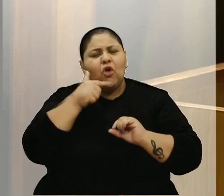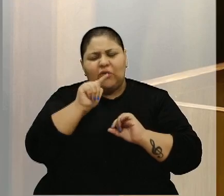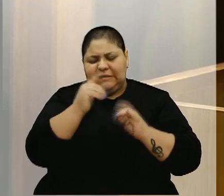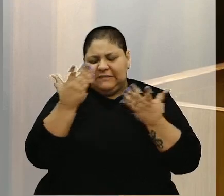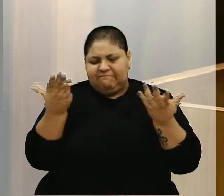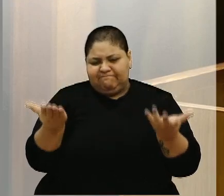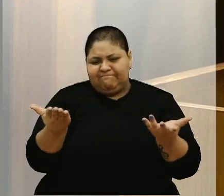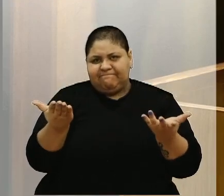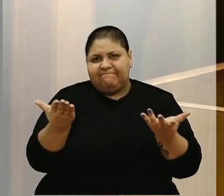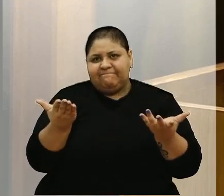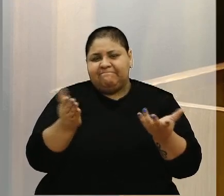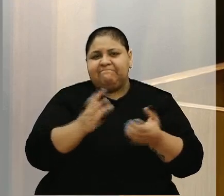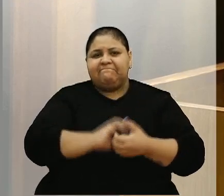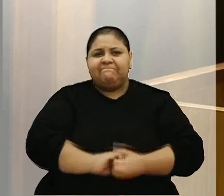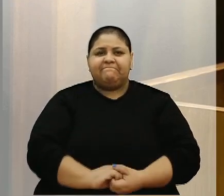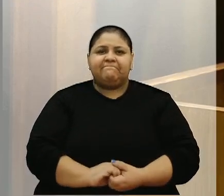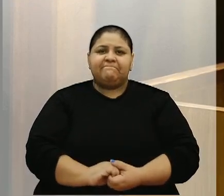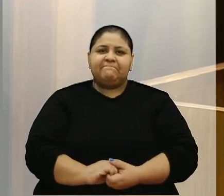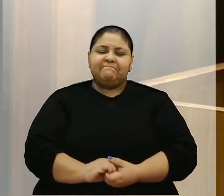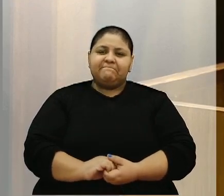né, nobre colega?